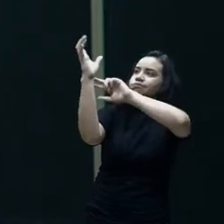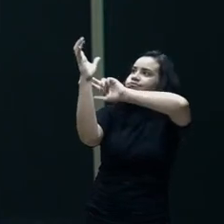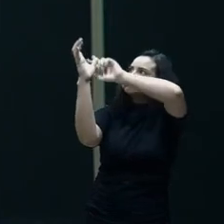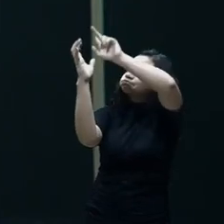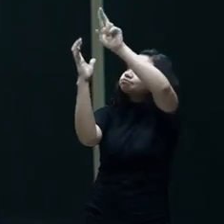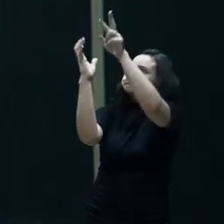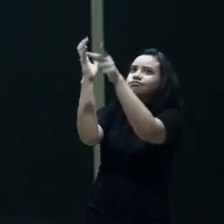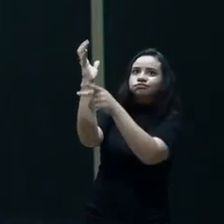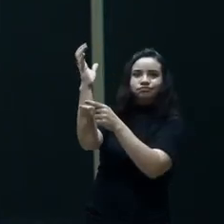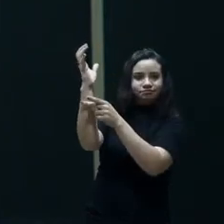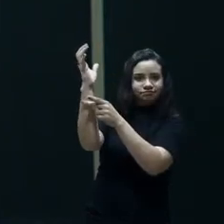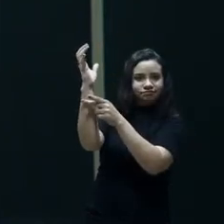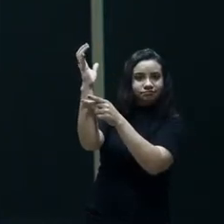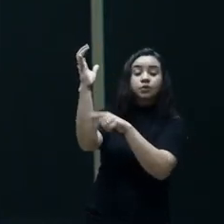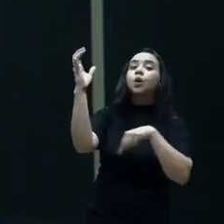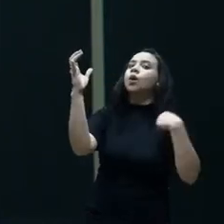darmos frutos.